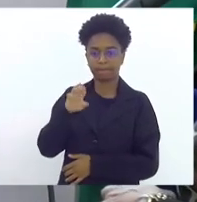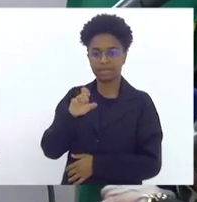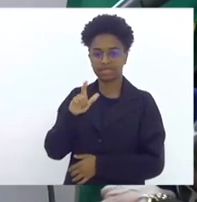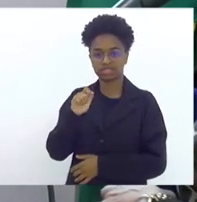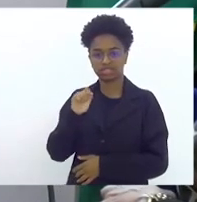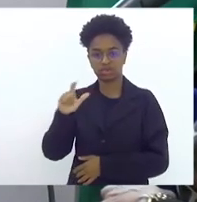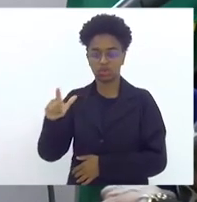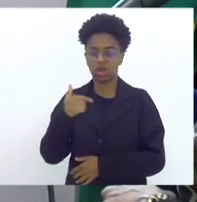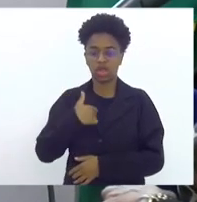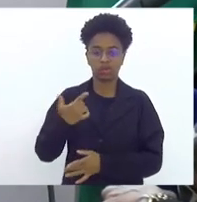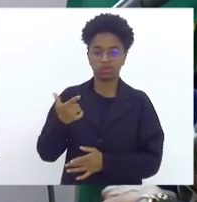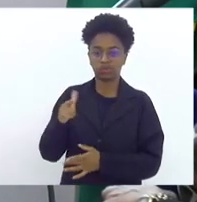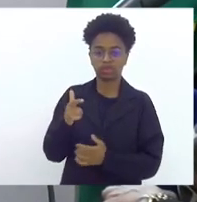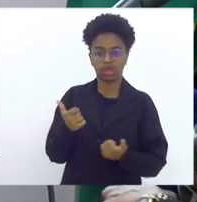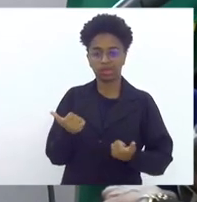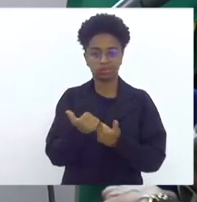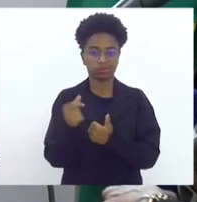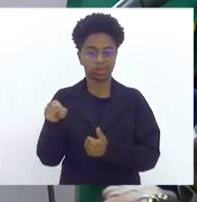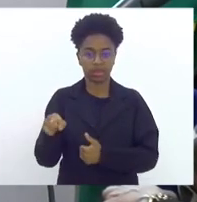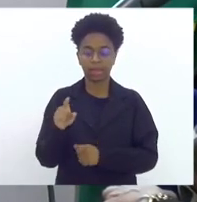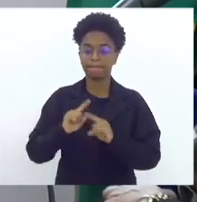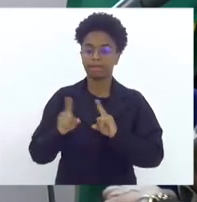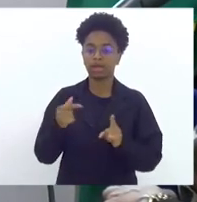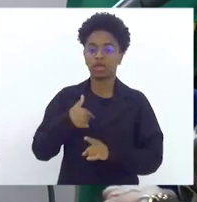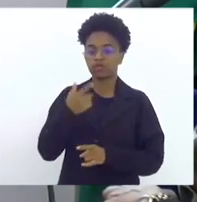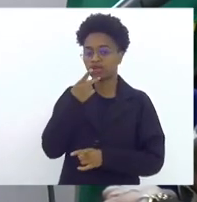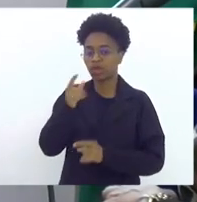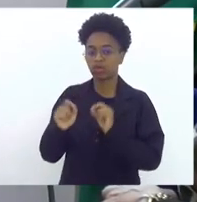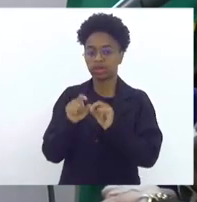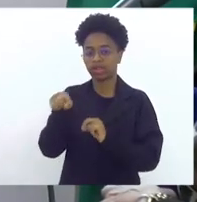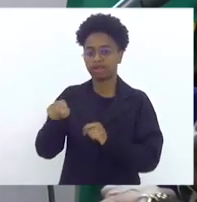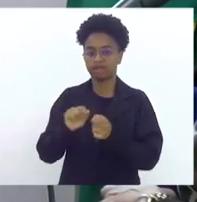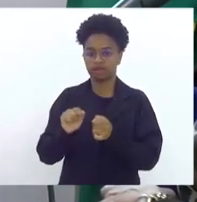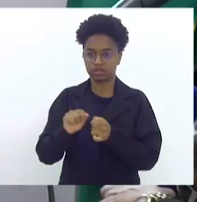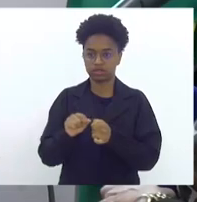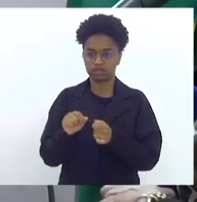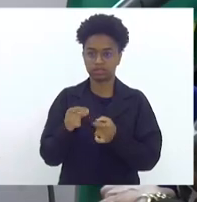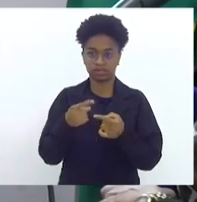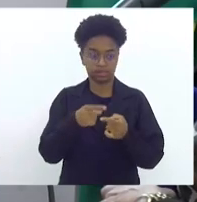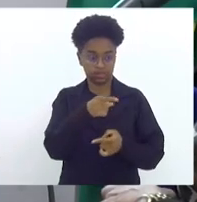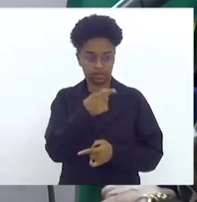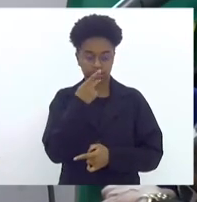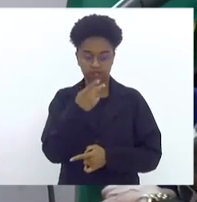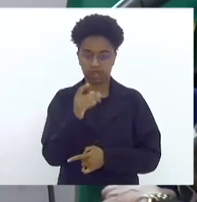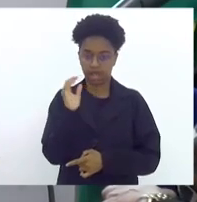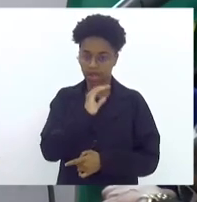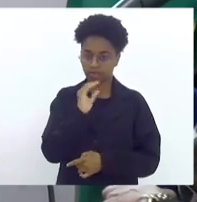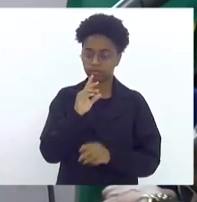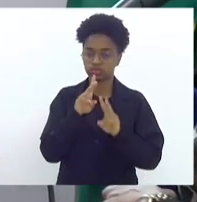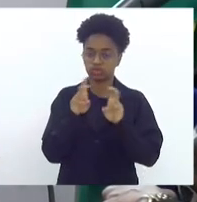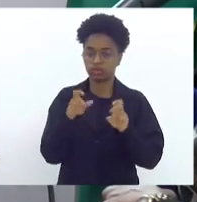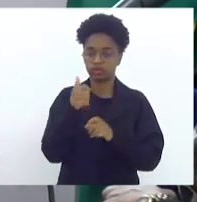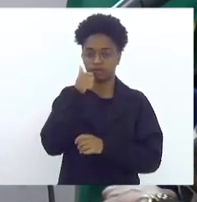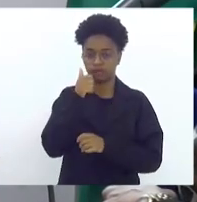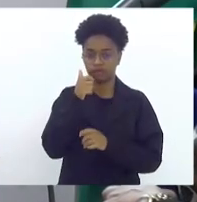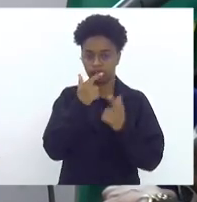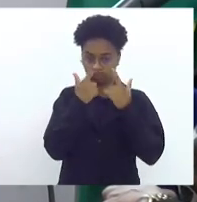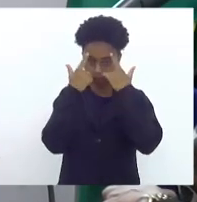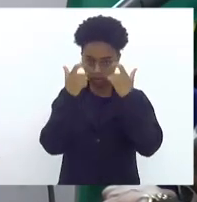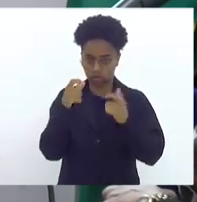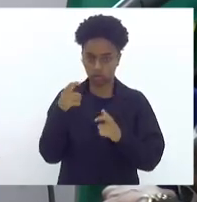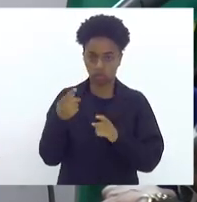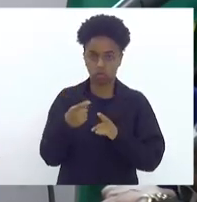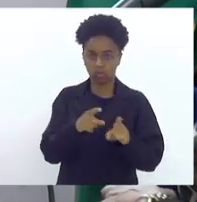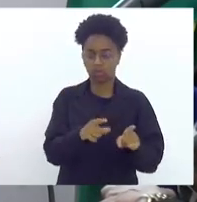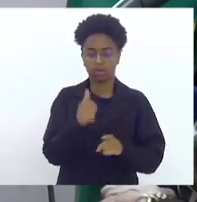com essa mulher mas eu vou falar de serviço que ela fez ela fala rapidamente sobre a violência contra as mulheres né que a CPF